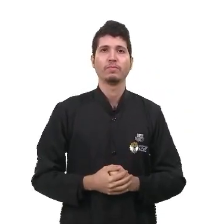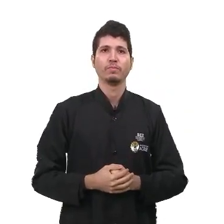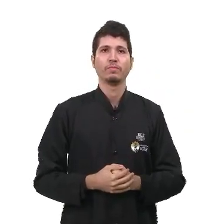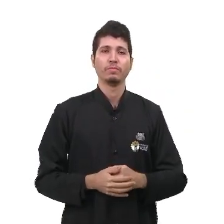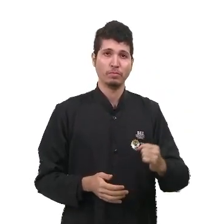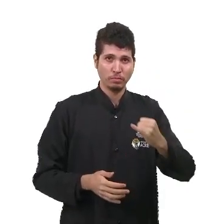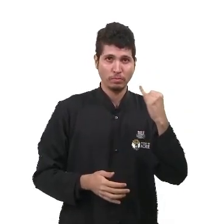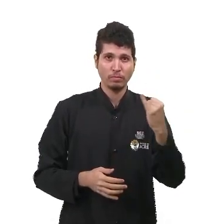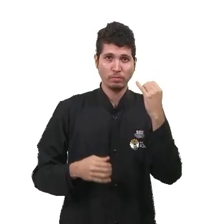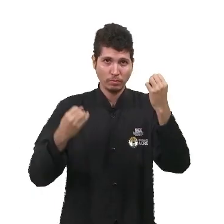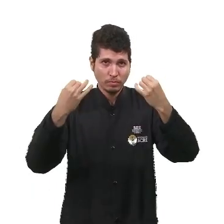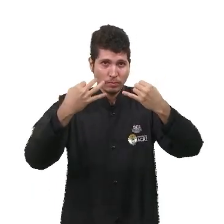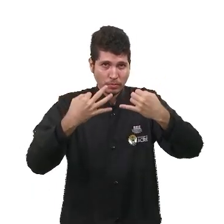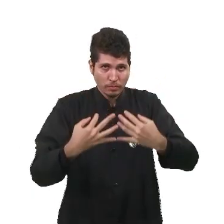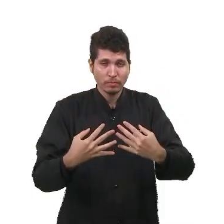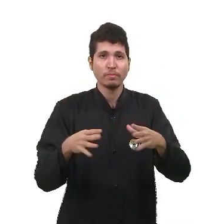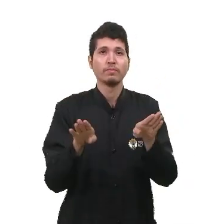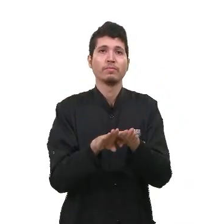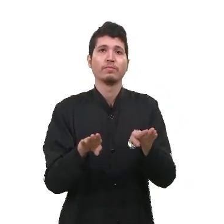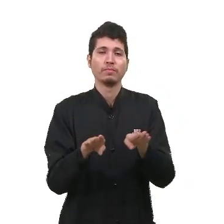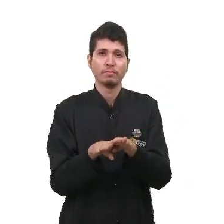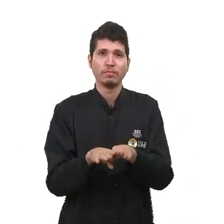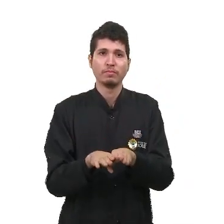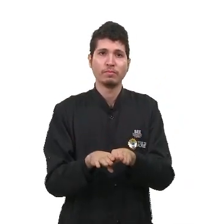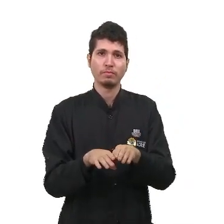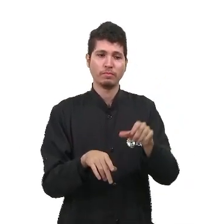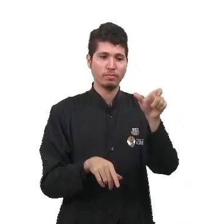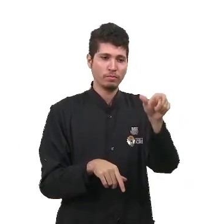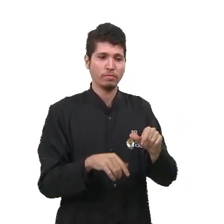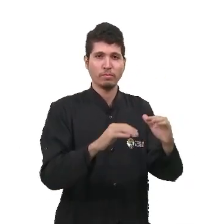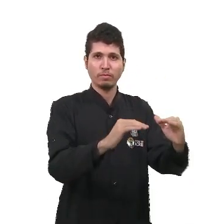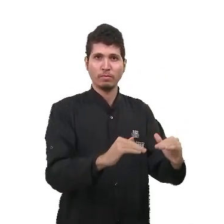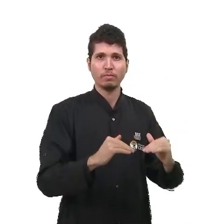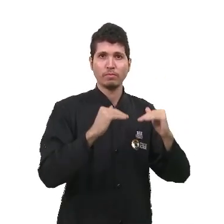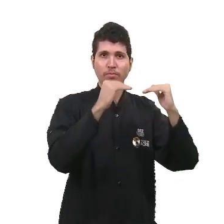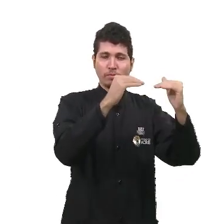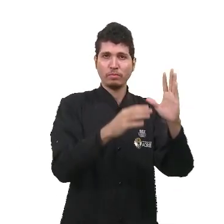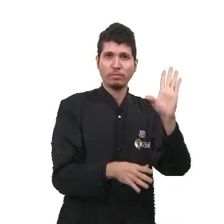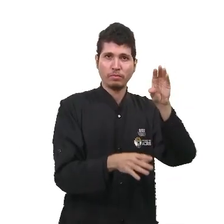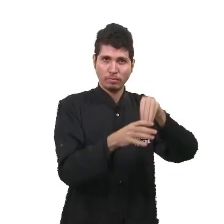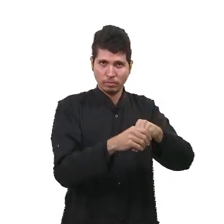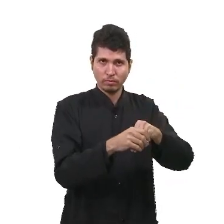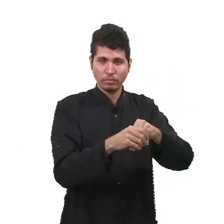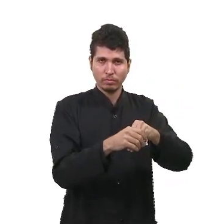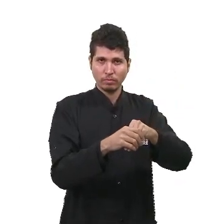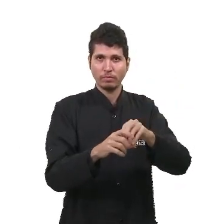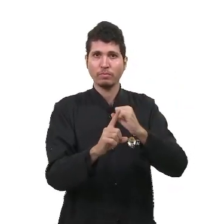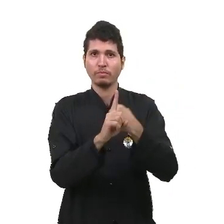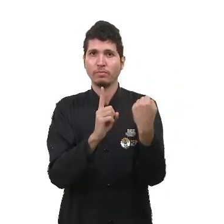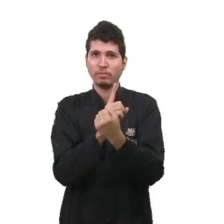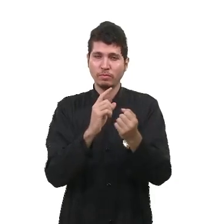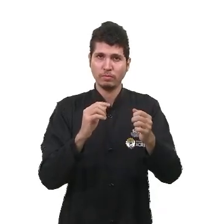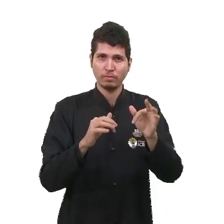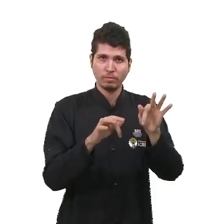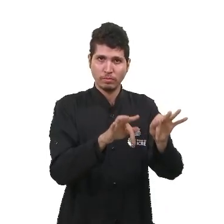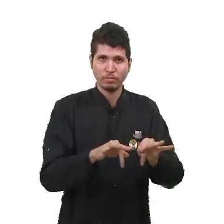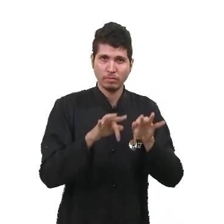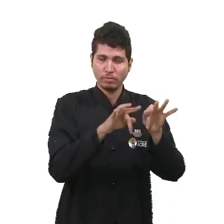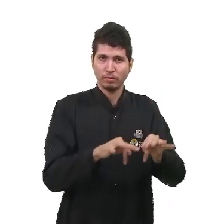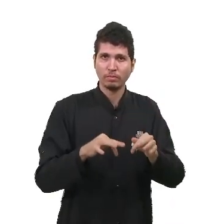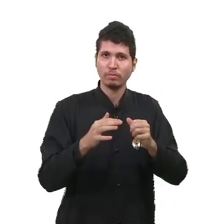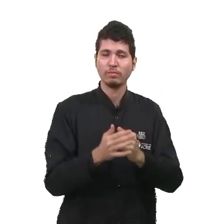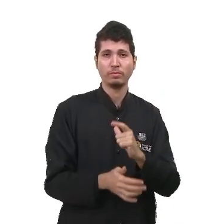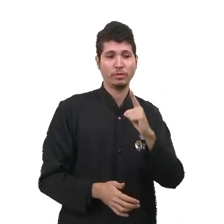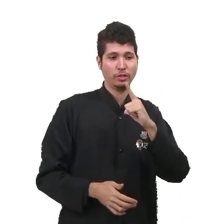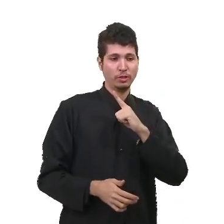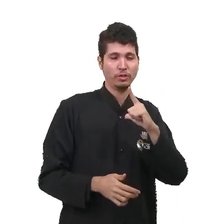a nobreza, fazia parte ali da sociedade feudal, desfrutava de diversas atividades de lazer,